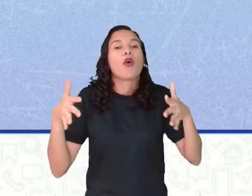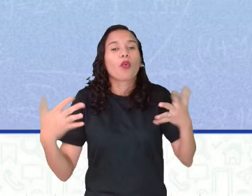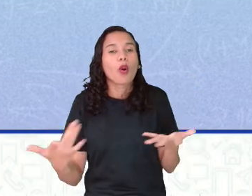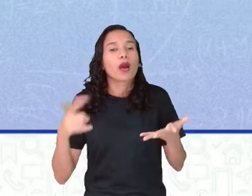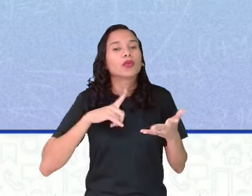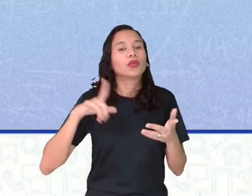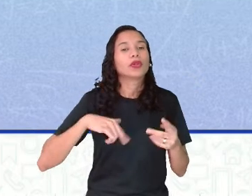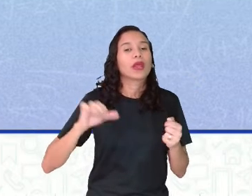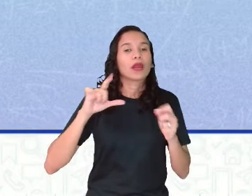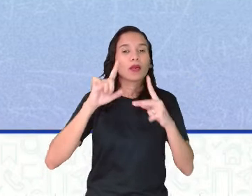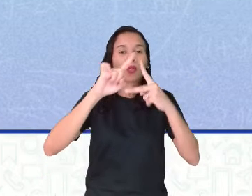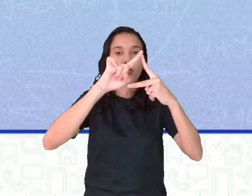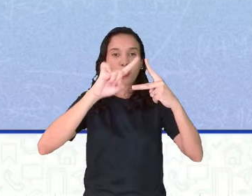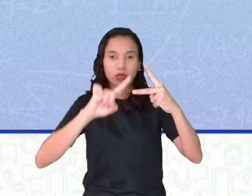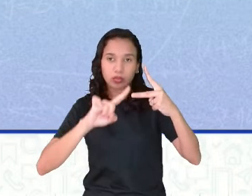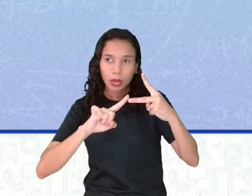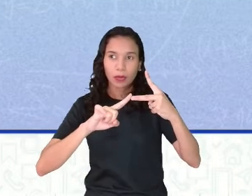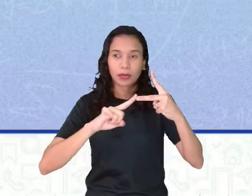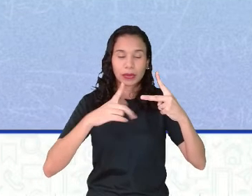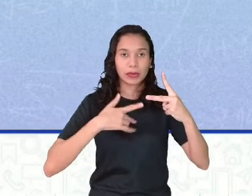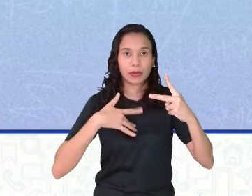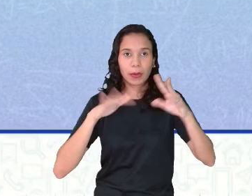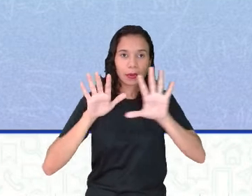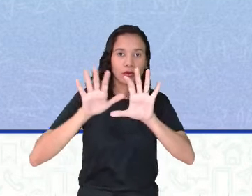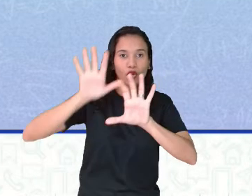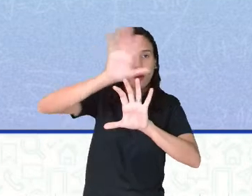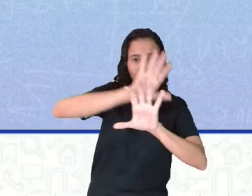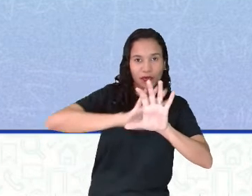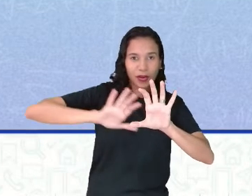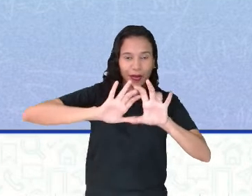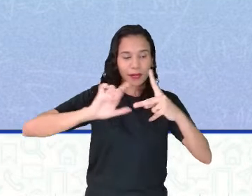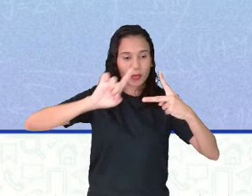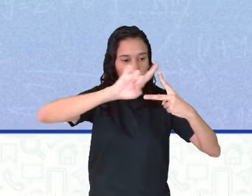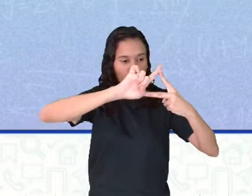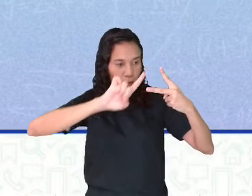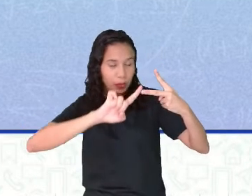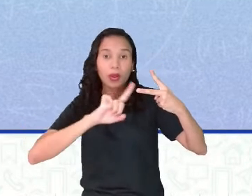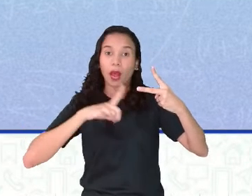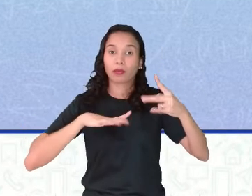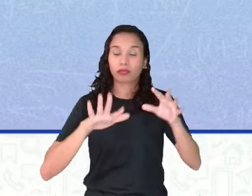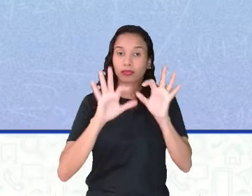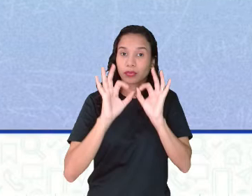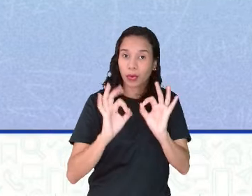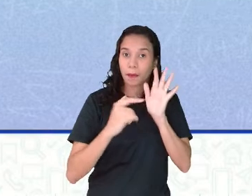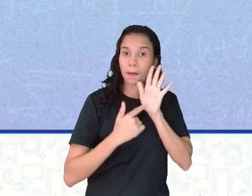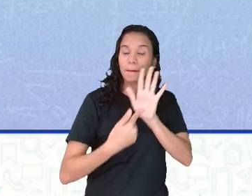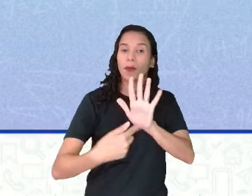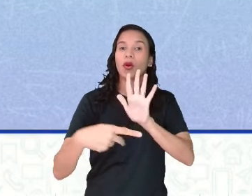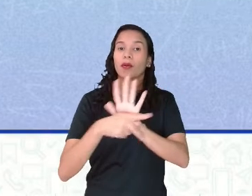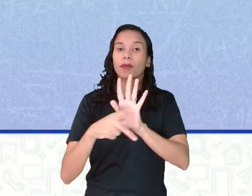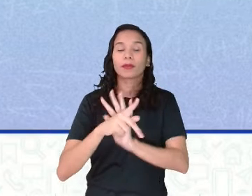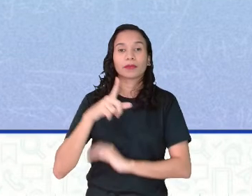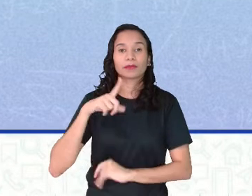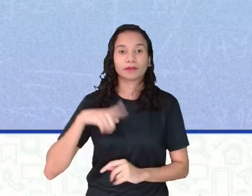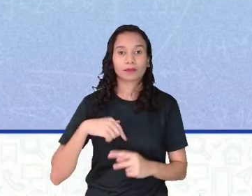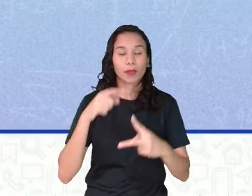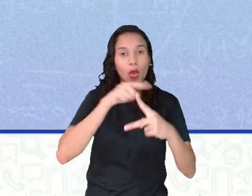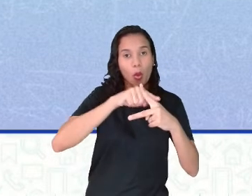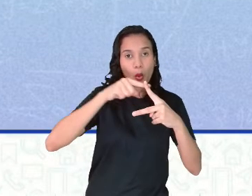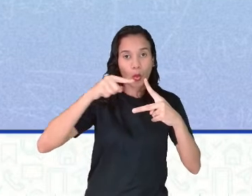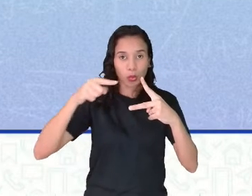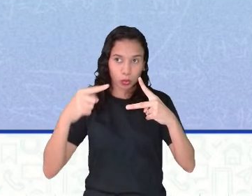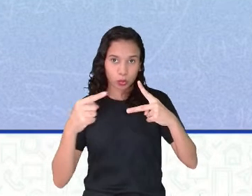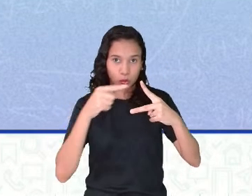um triângulo, eu acho que eu fiquei na frente, hein? Quando um triângulo, certo? Ele apresenta 2